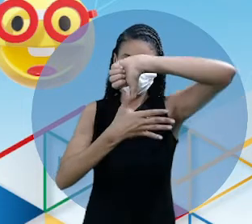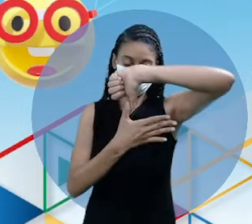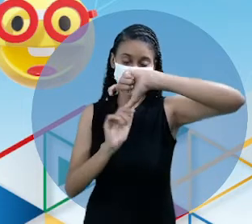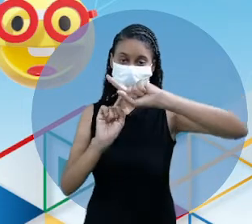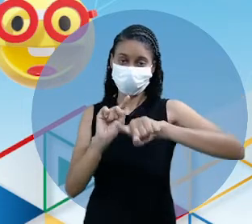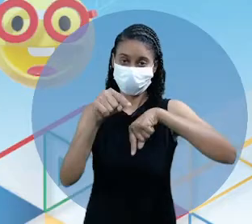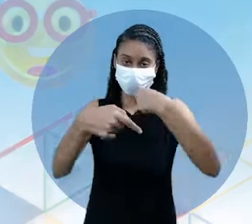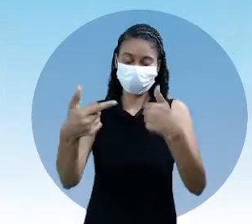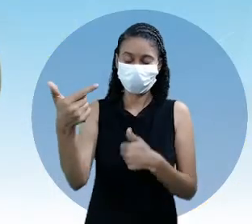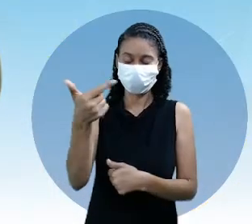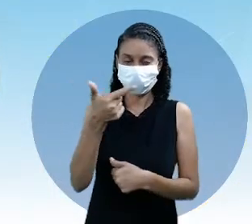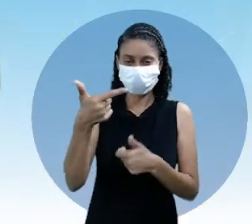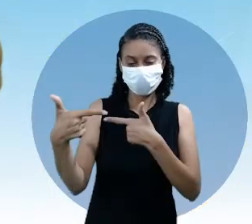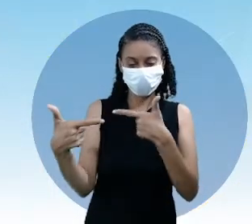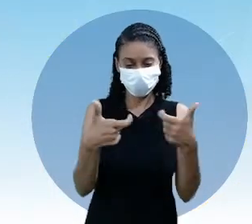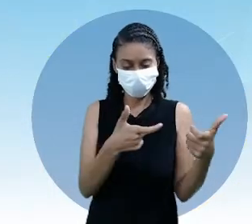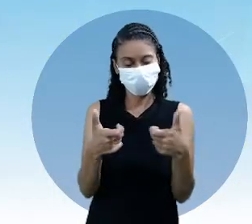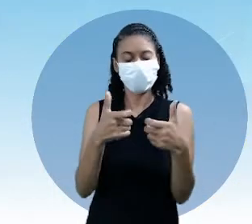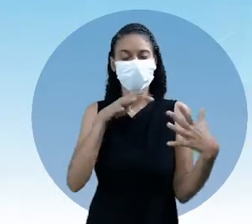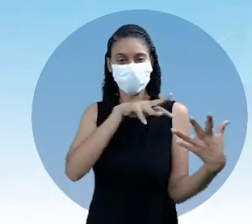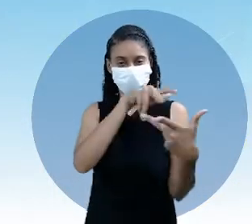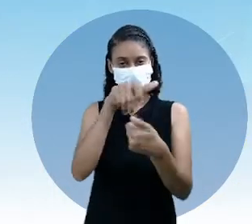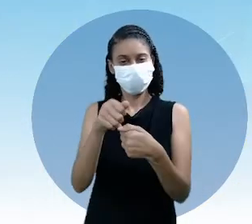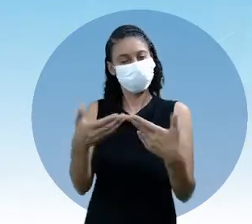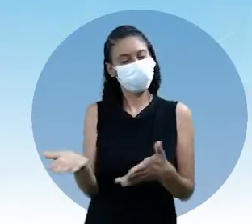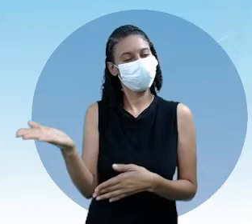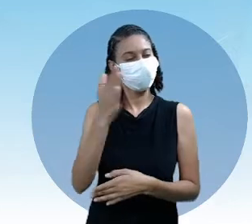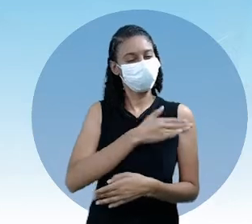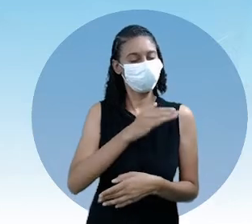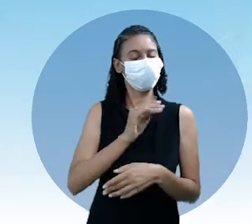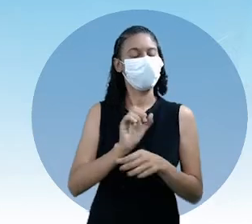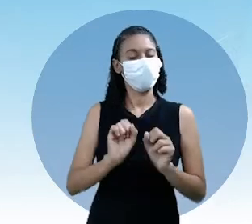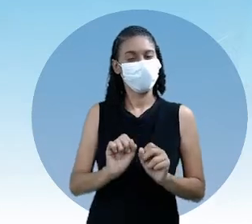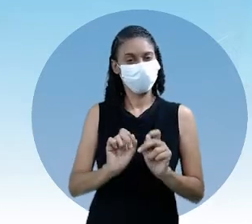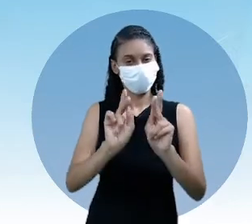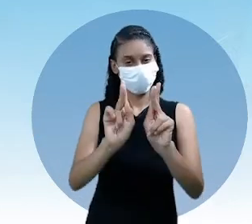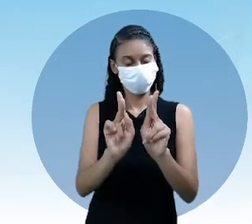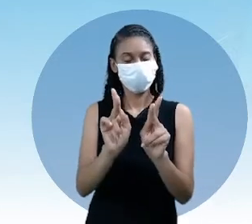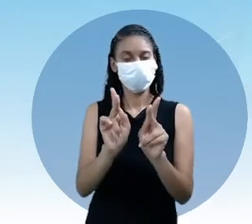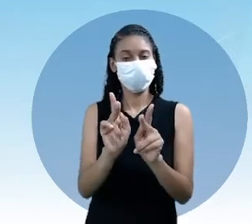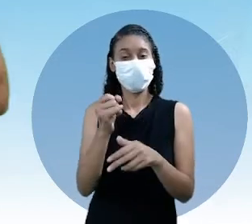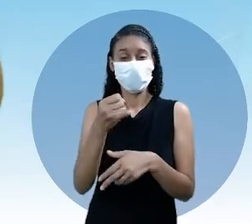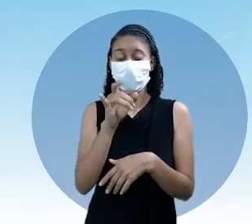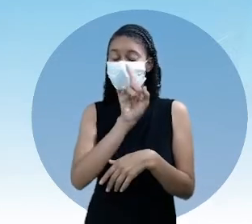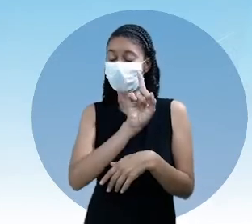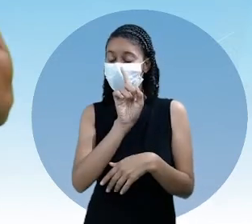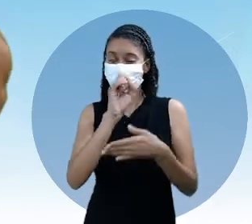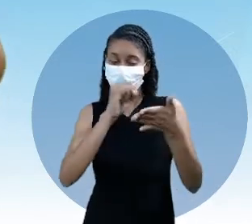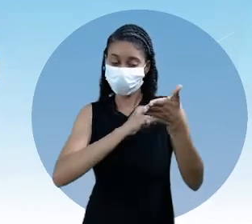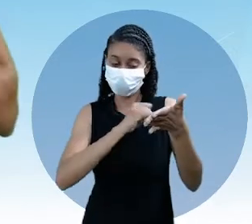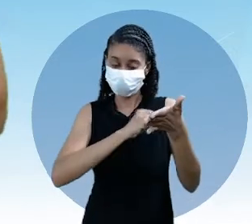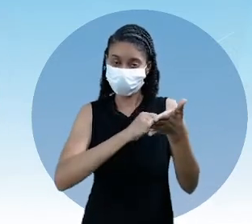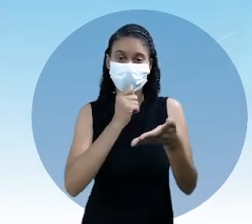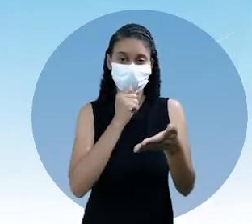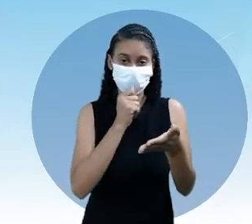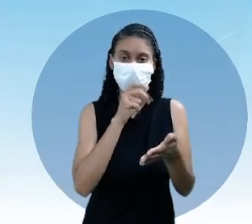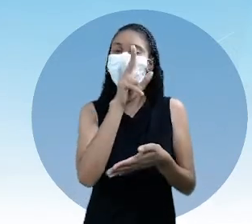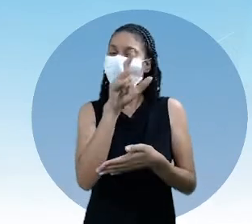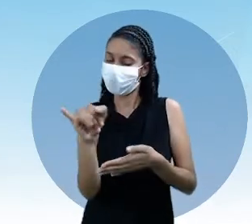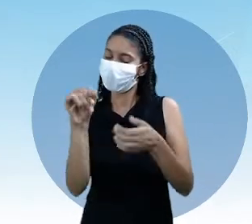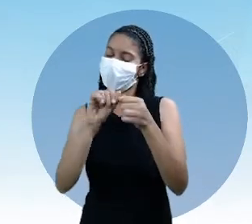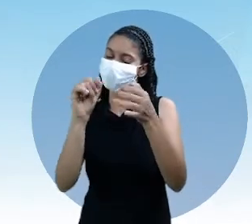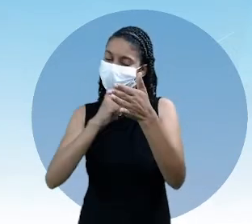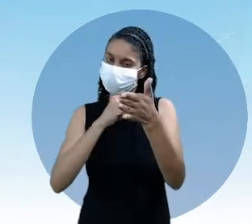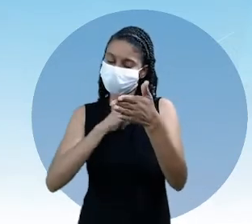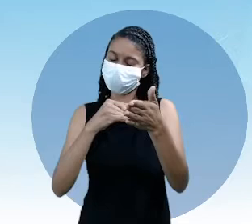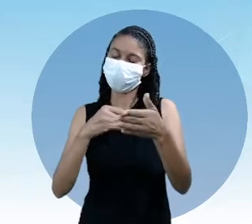pós-Segunda Guerra Mundial. Então vamos lá, se preparem. Quem não for inscrito em nosso canal, vai lá, se inscreve, ativa